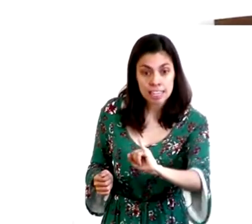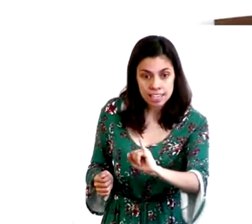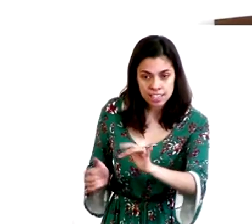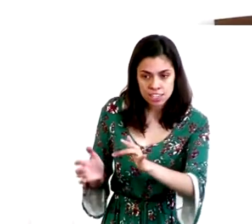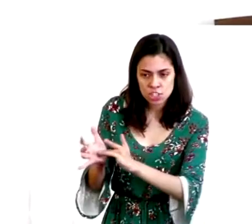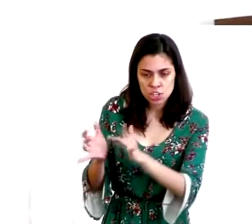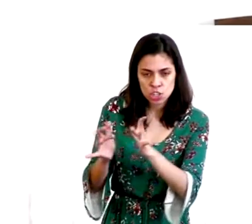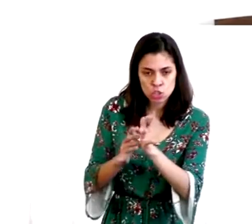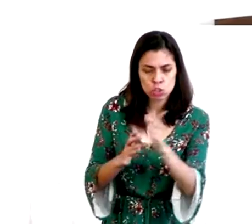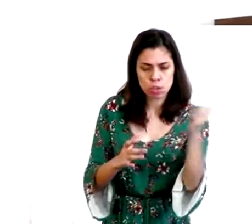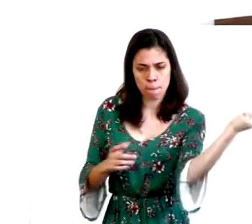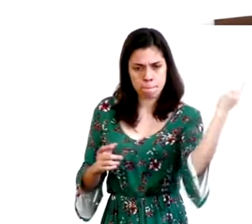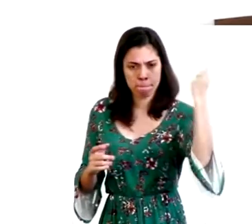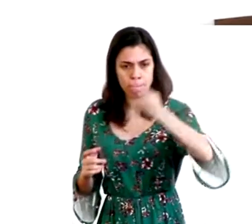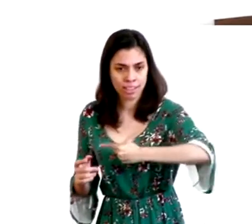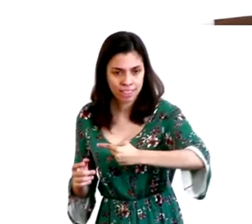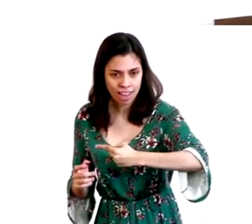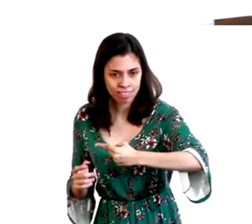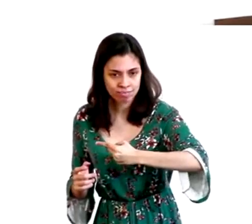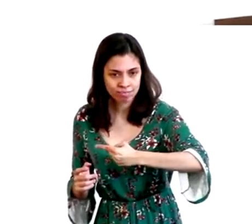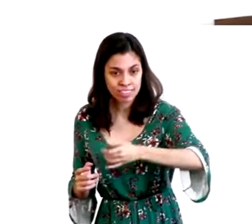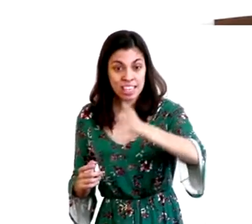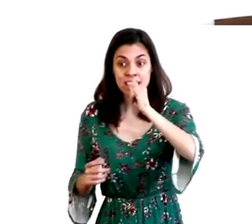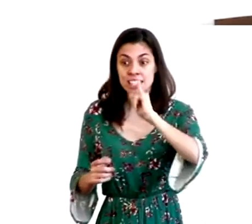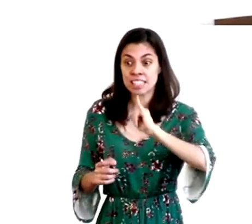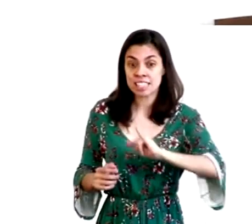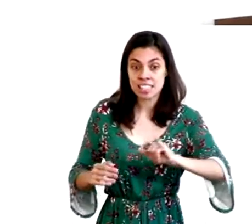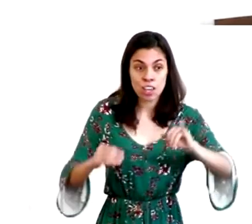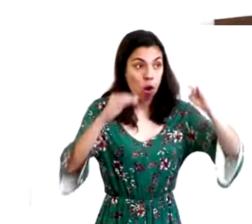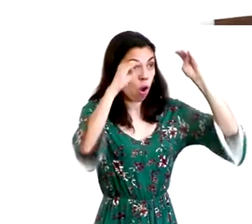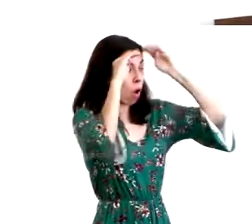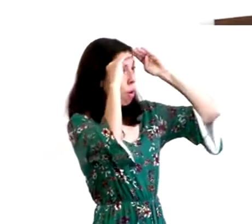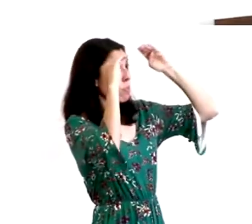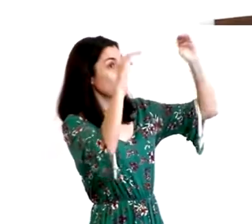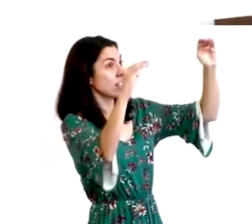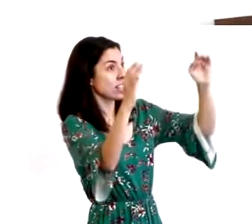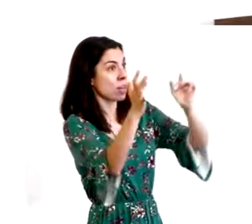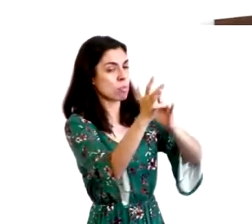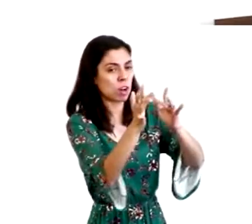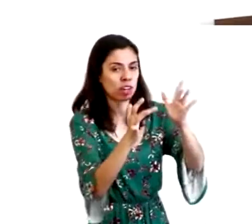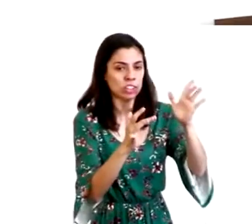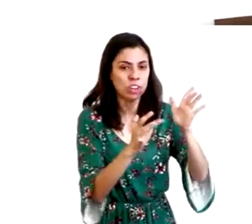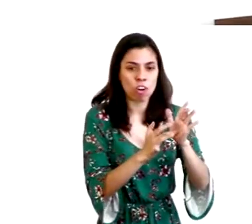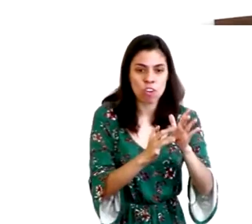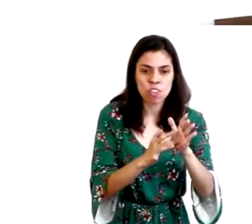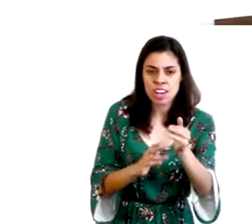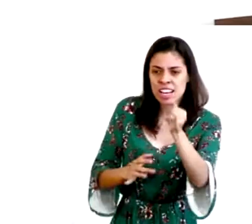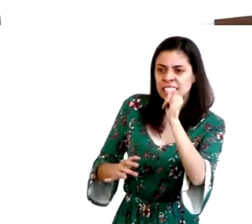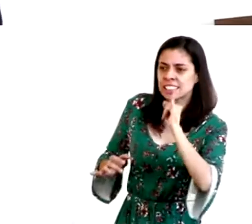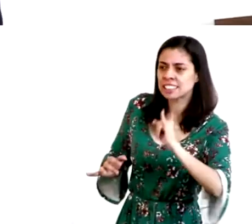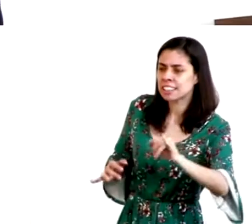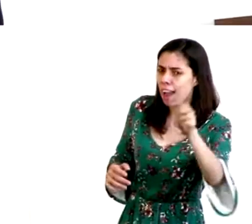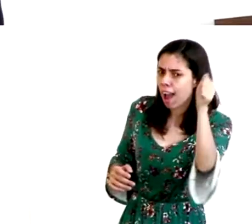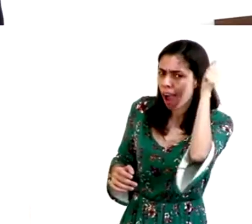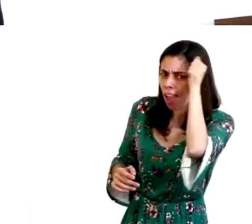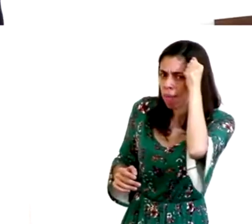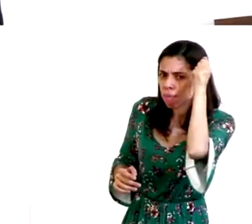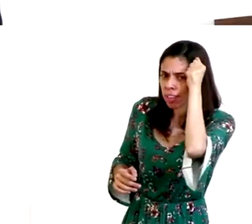do Monte está chamando pecadores ao arrependimento. E isto porque o